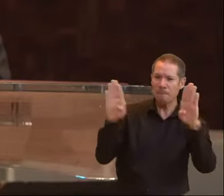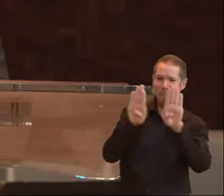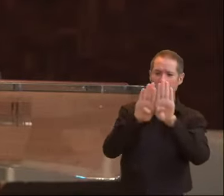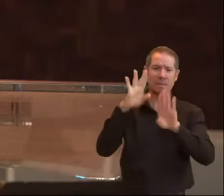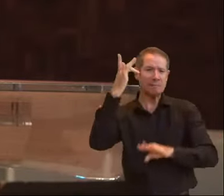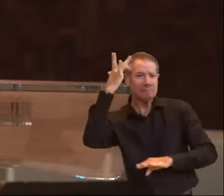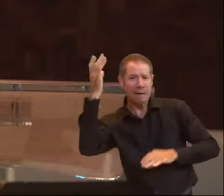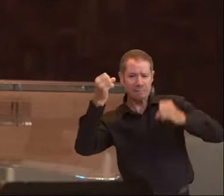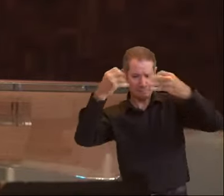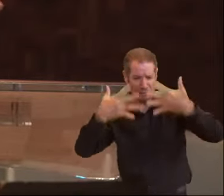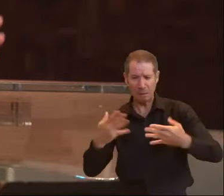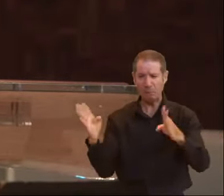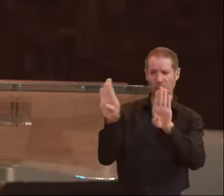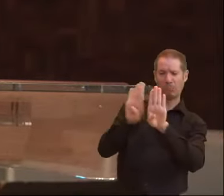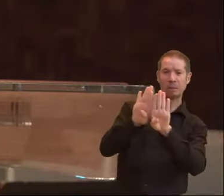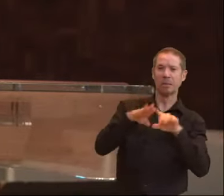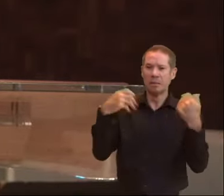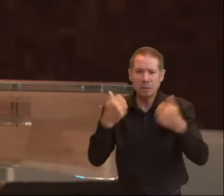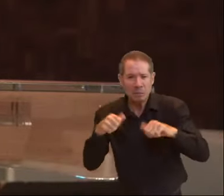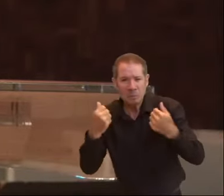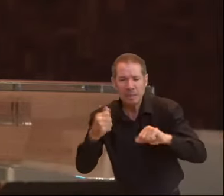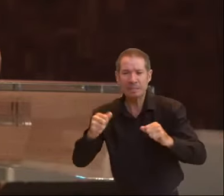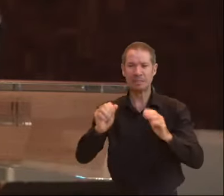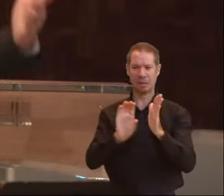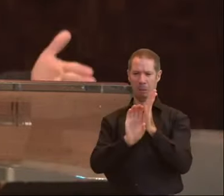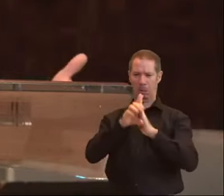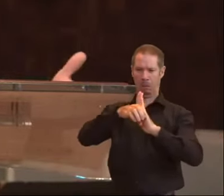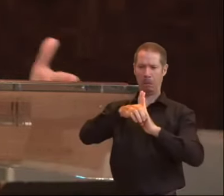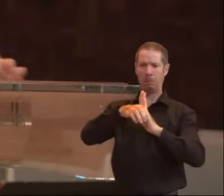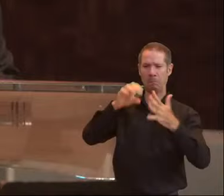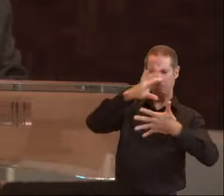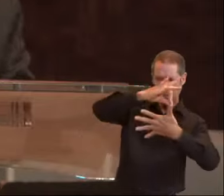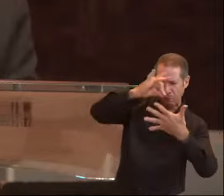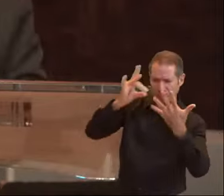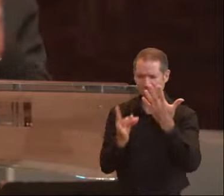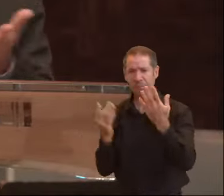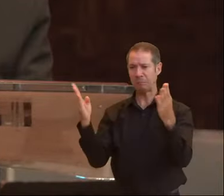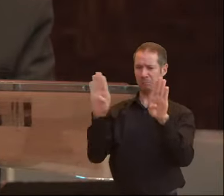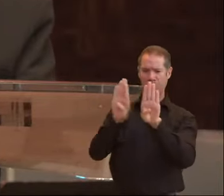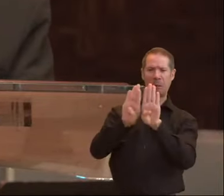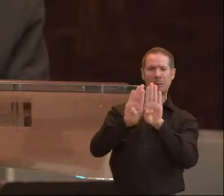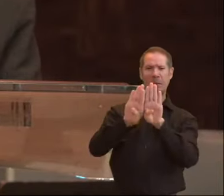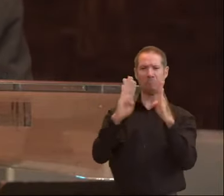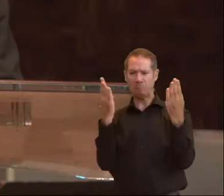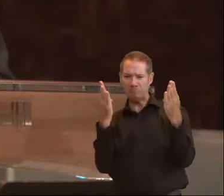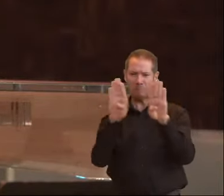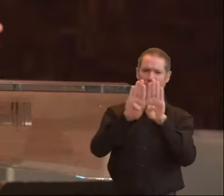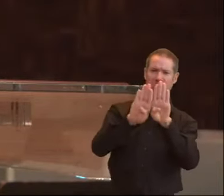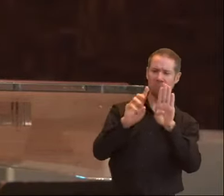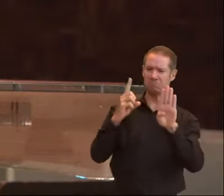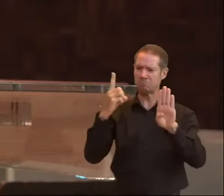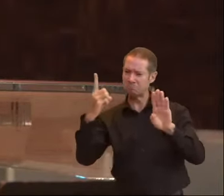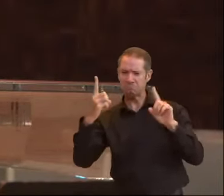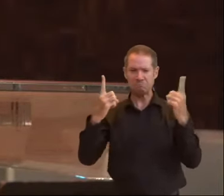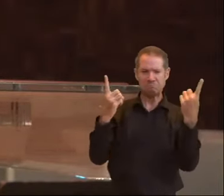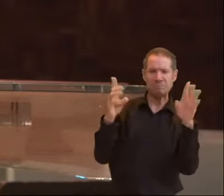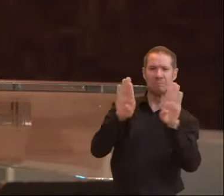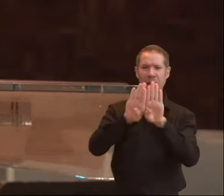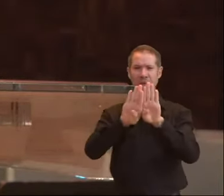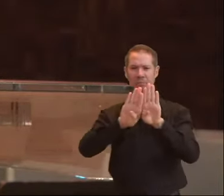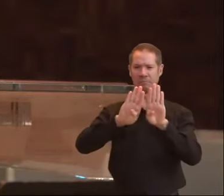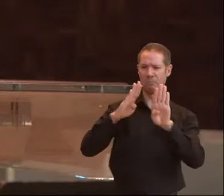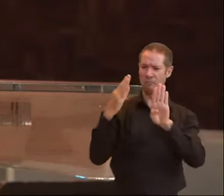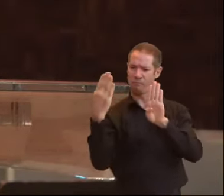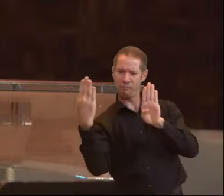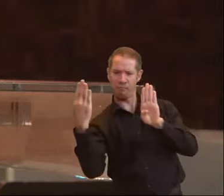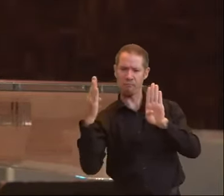de definir. Nem precisa conceituar. Você define uma porta. A porta tem os dois lados, um lado de dentro, um lado de